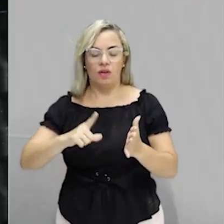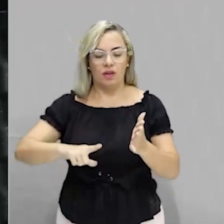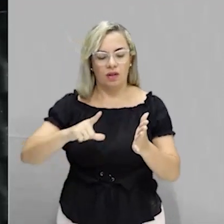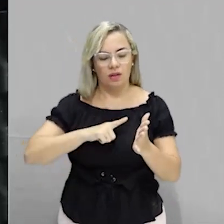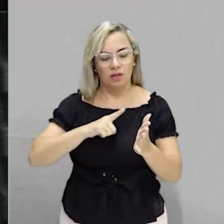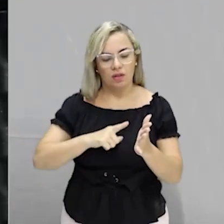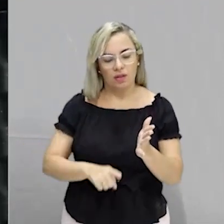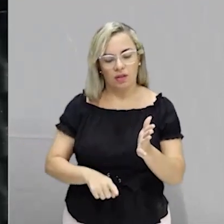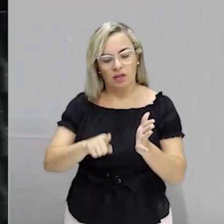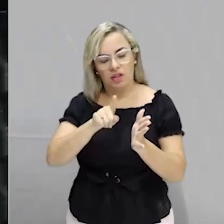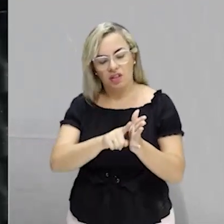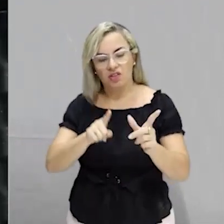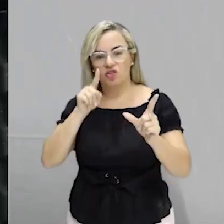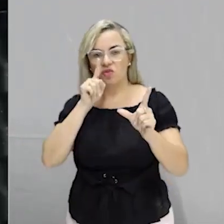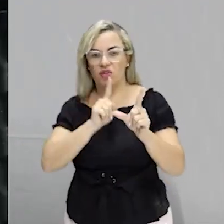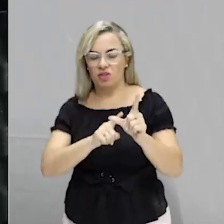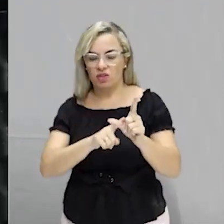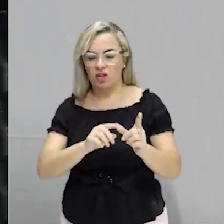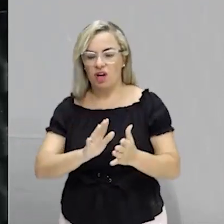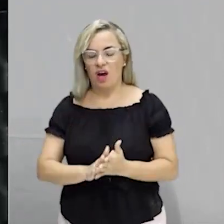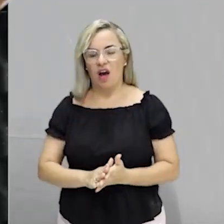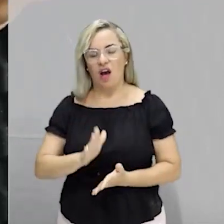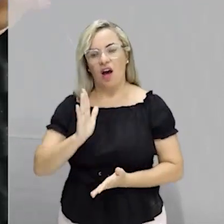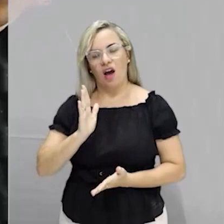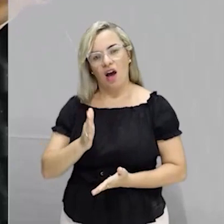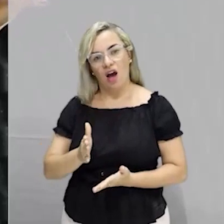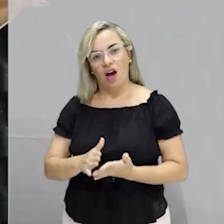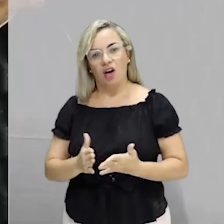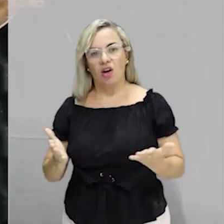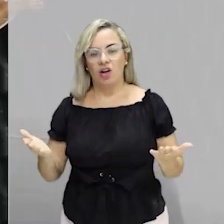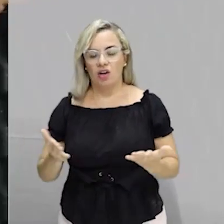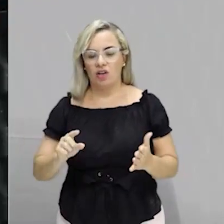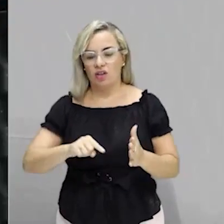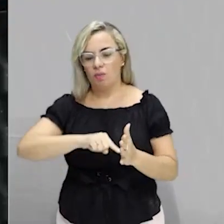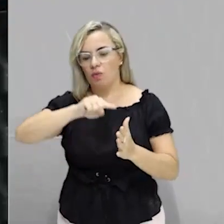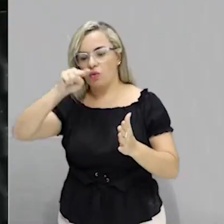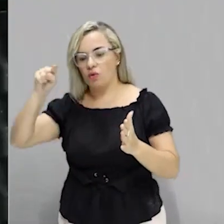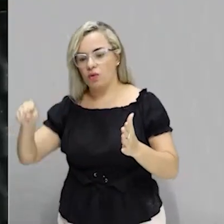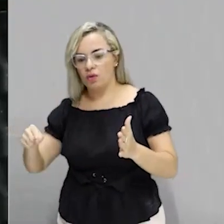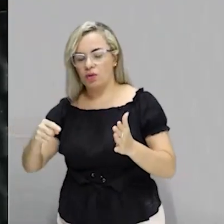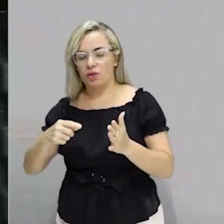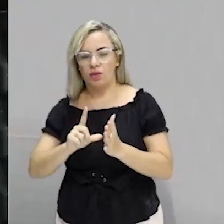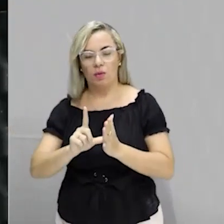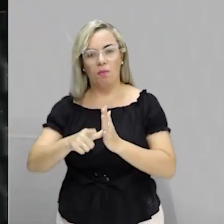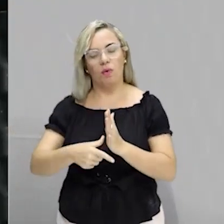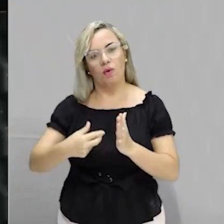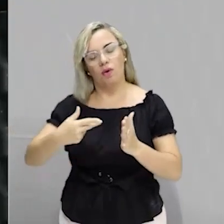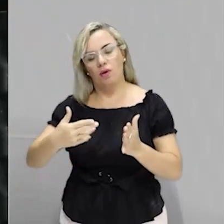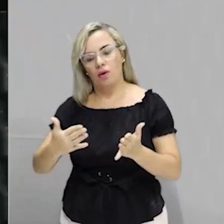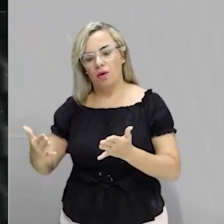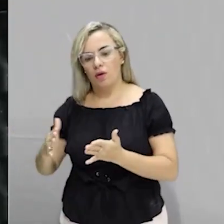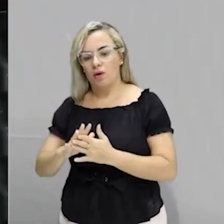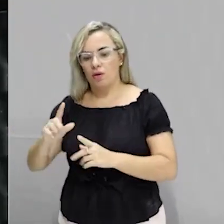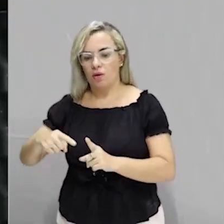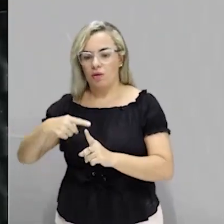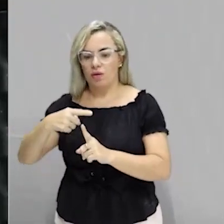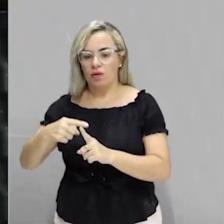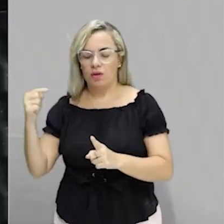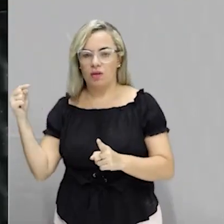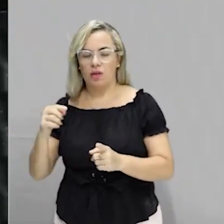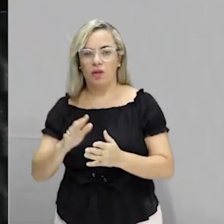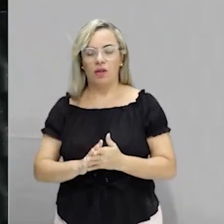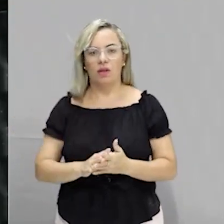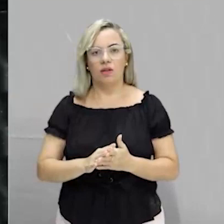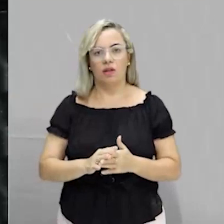variável. Levando lá para o segundo membro, tu continua com a informação positiva. Vai estar errado essa variável ficar negativa? Não, não